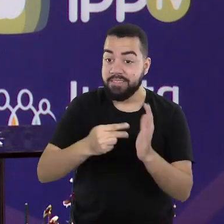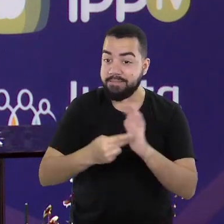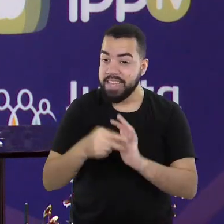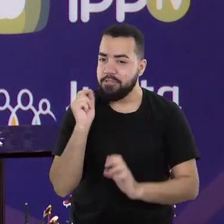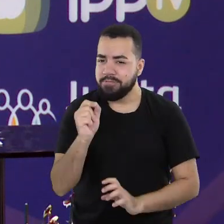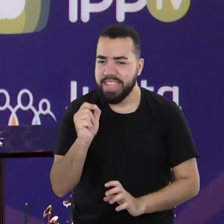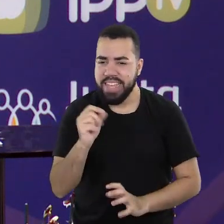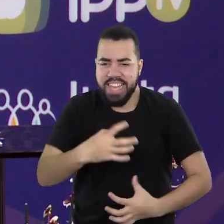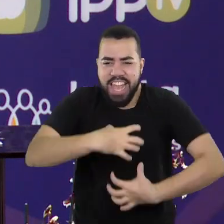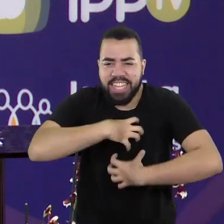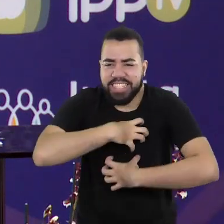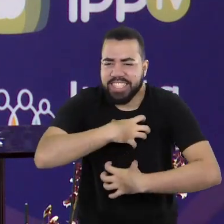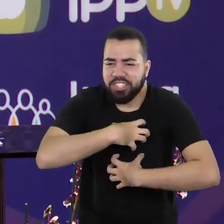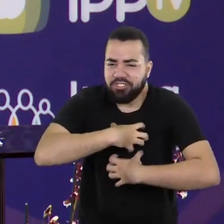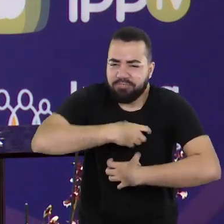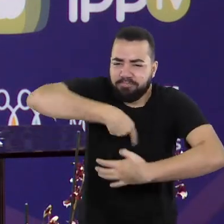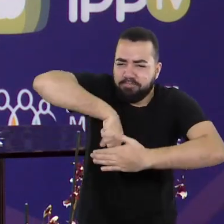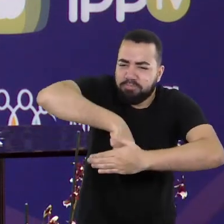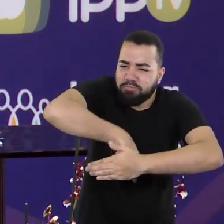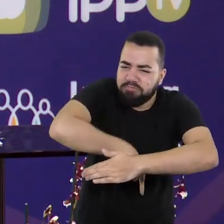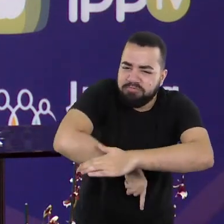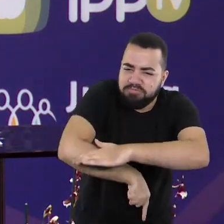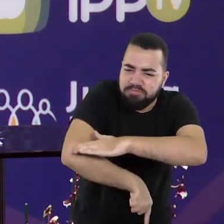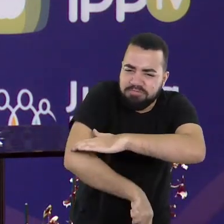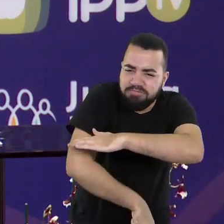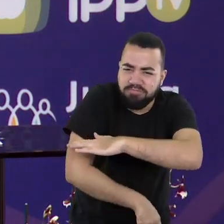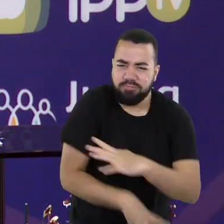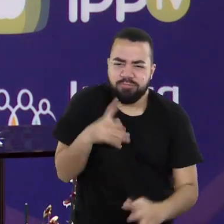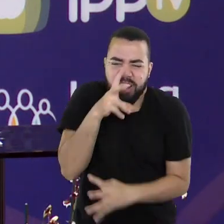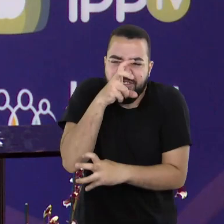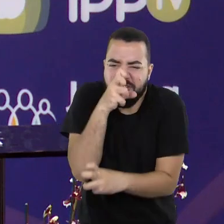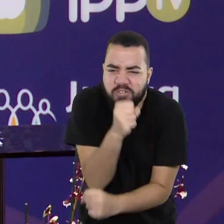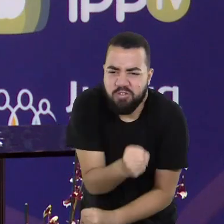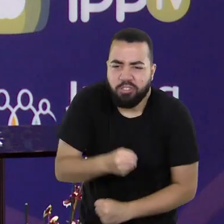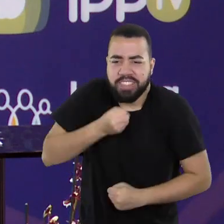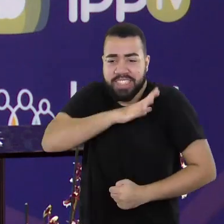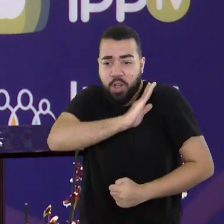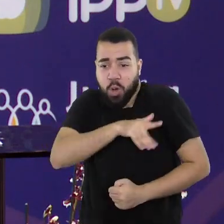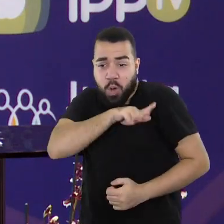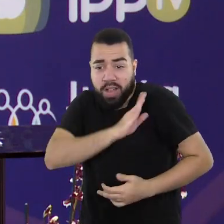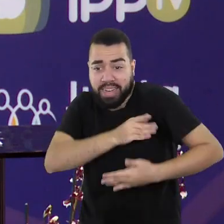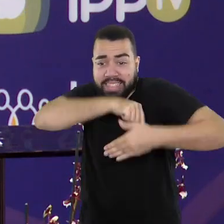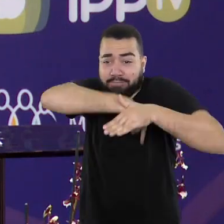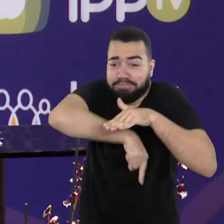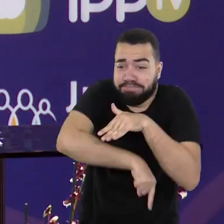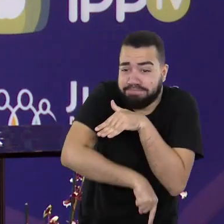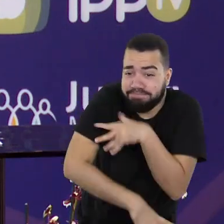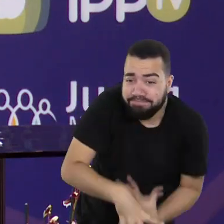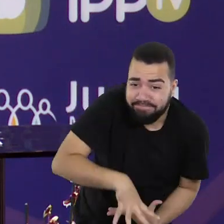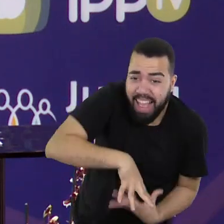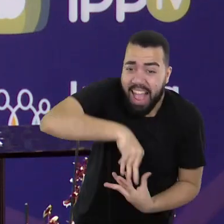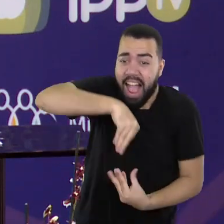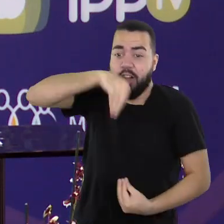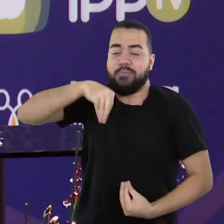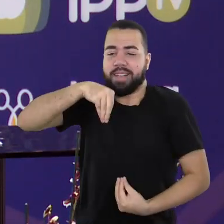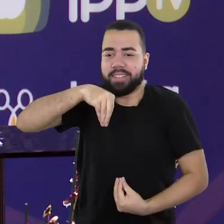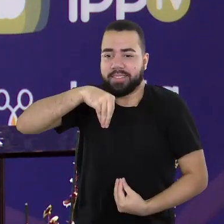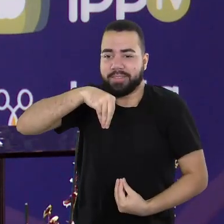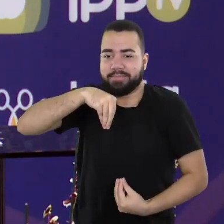próprias entranhas, com todas as forças do seu coração e da sua alma, o que o outro está passando.